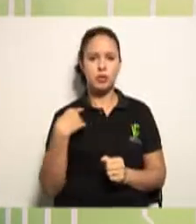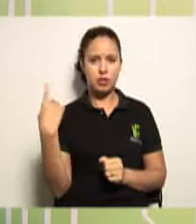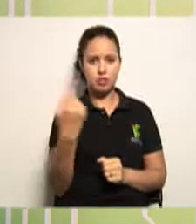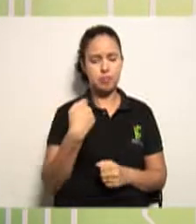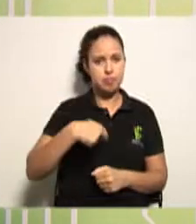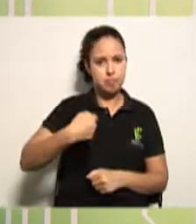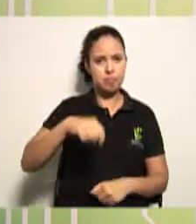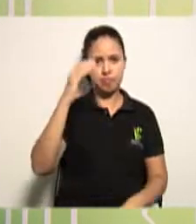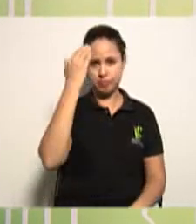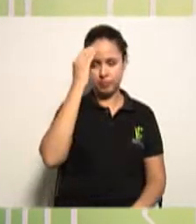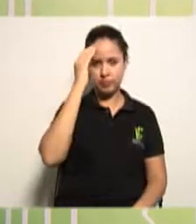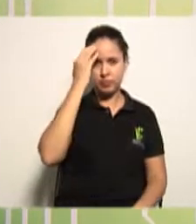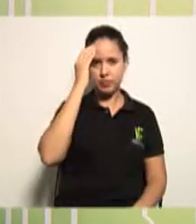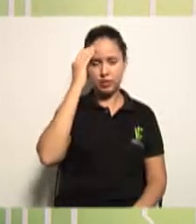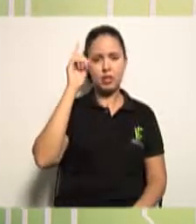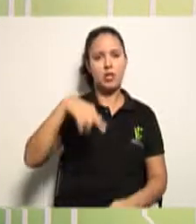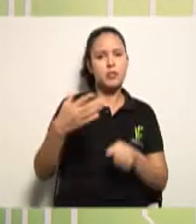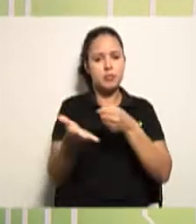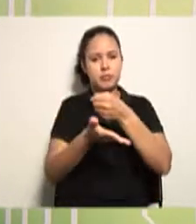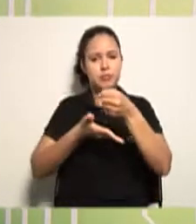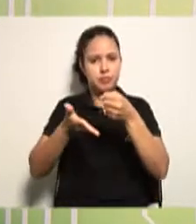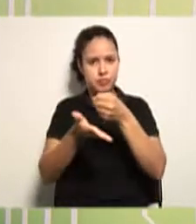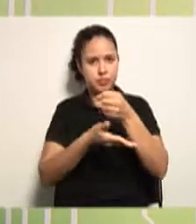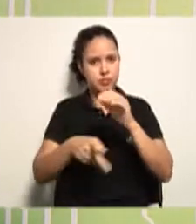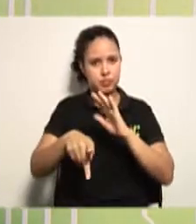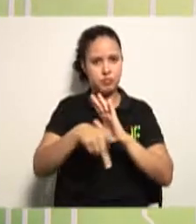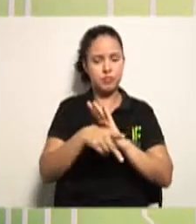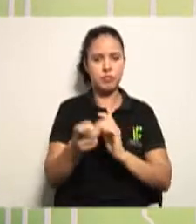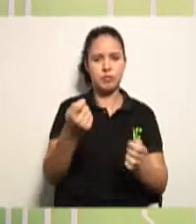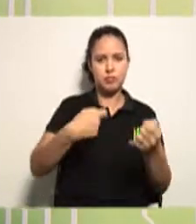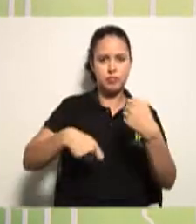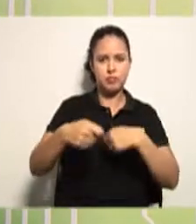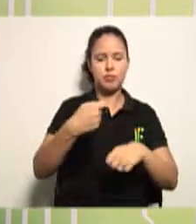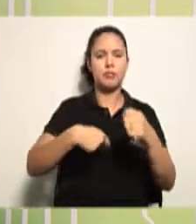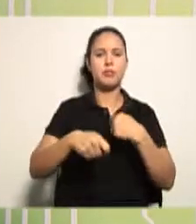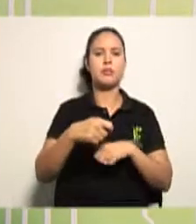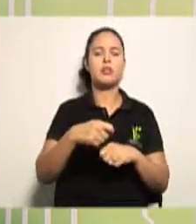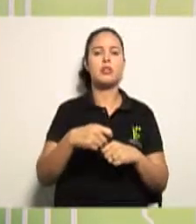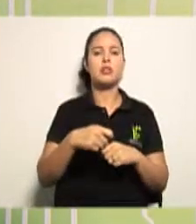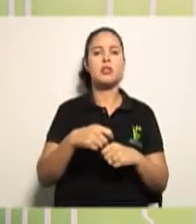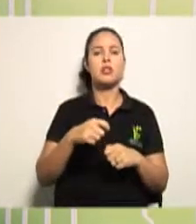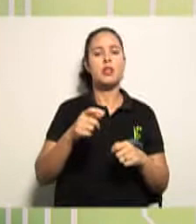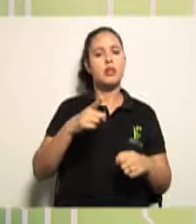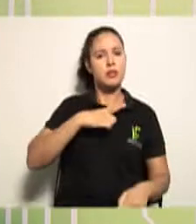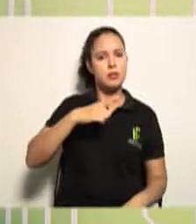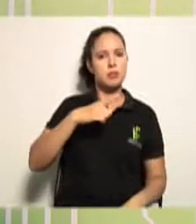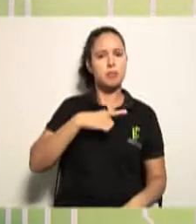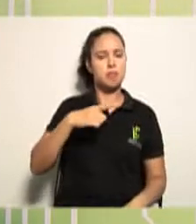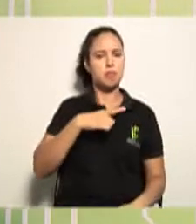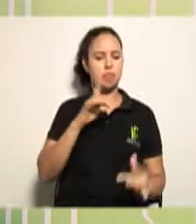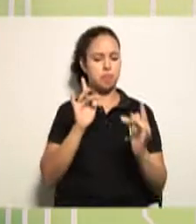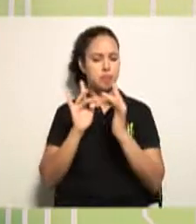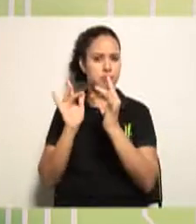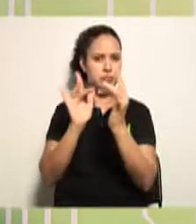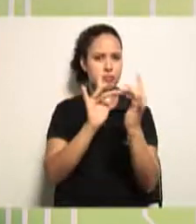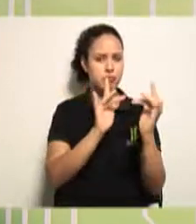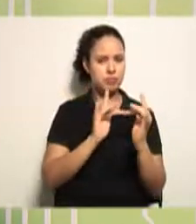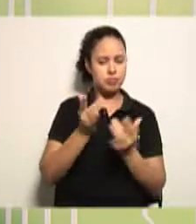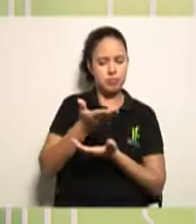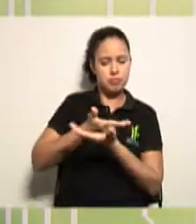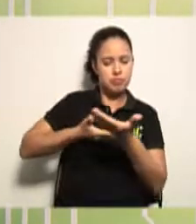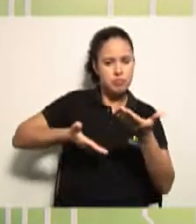precisamos entender os fundamentos da administração para que haja essa sintonia, essa sinergia